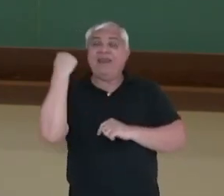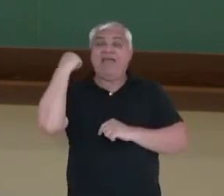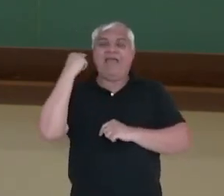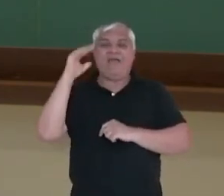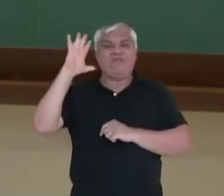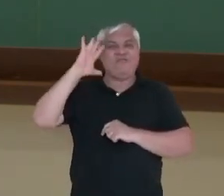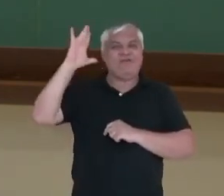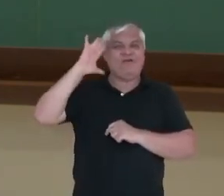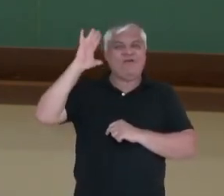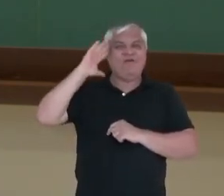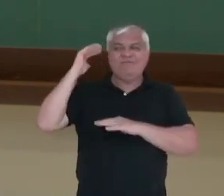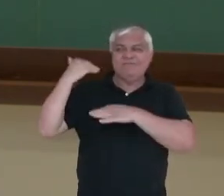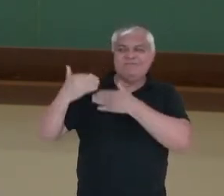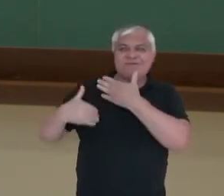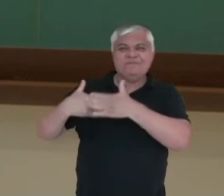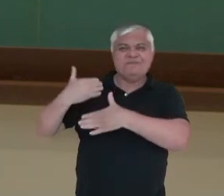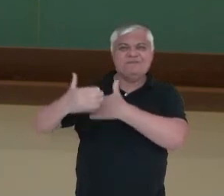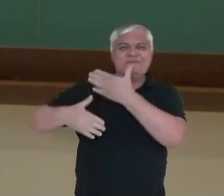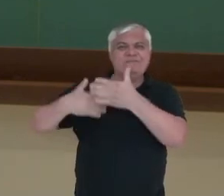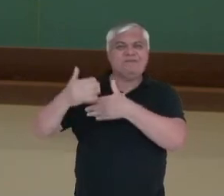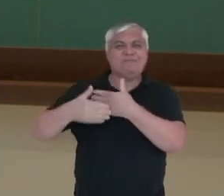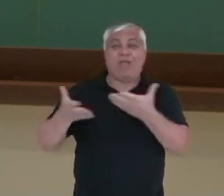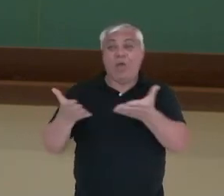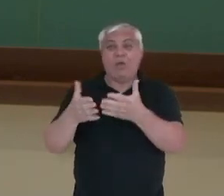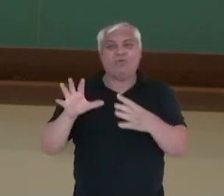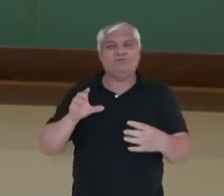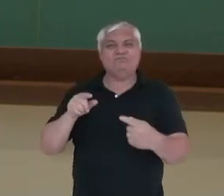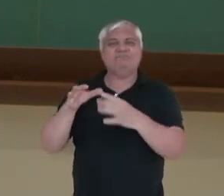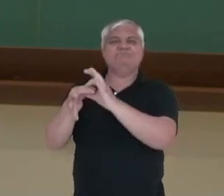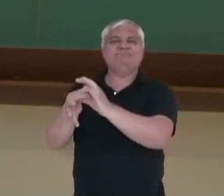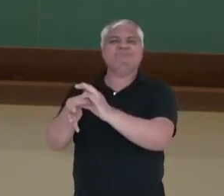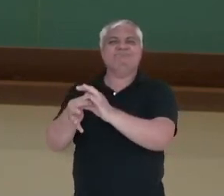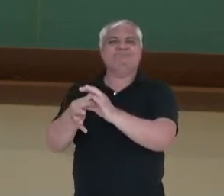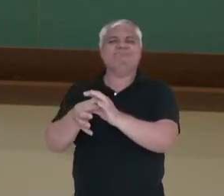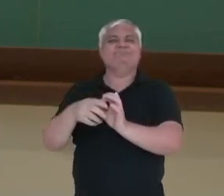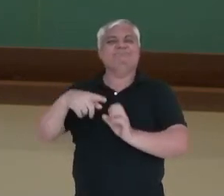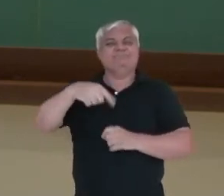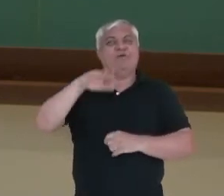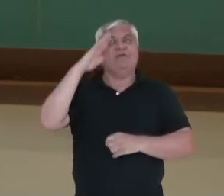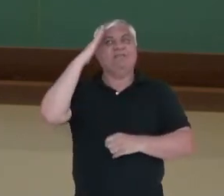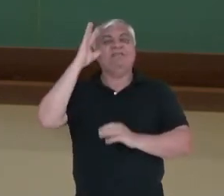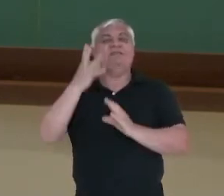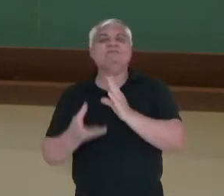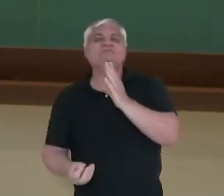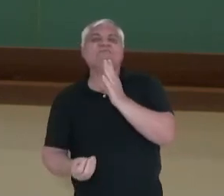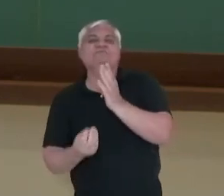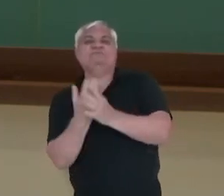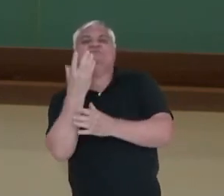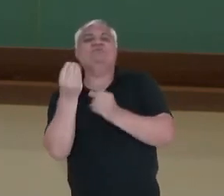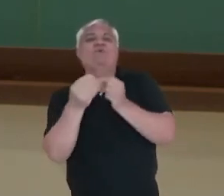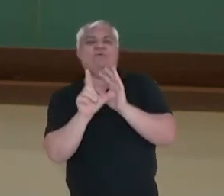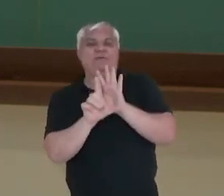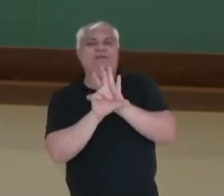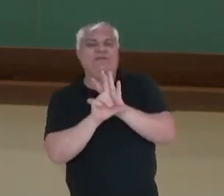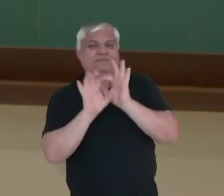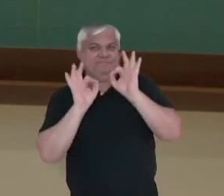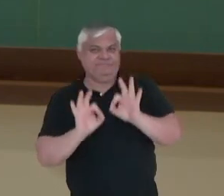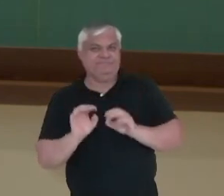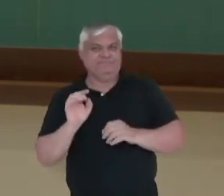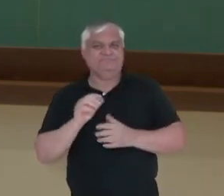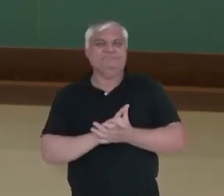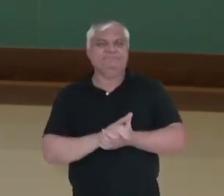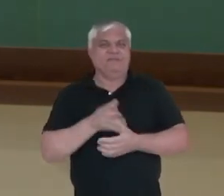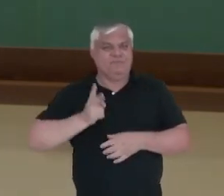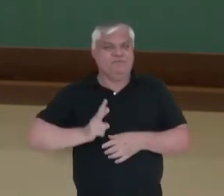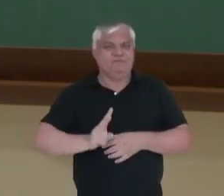filósofos modernos. Por isso é importante entender a origem dessas reflexões, a origem dessas ideias. Certo, gente? Vamos